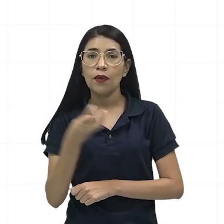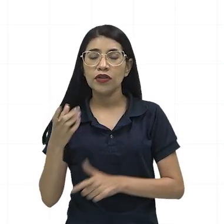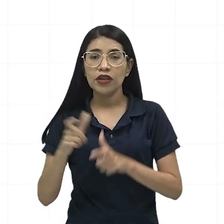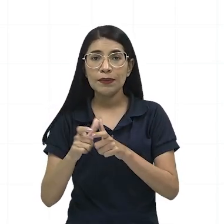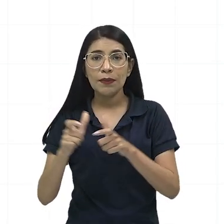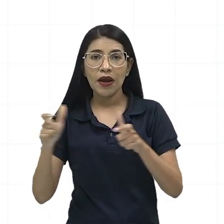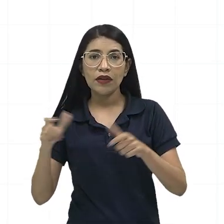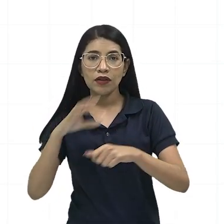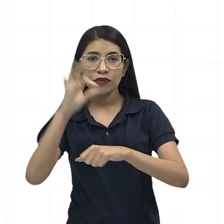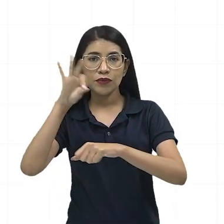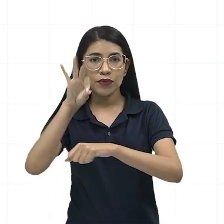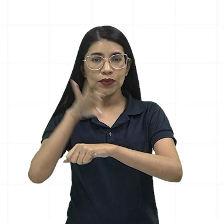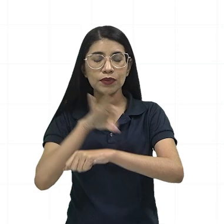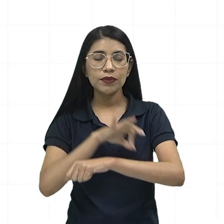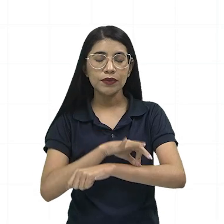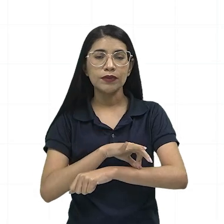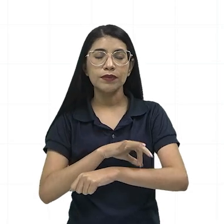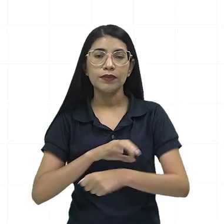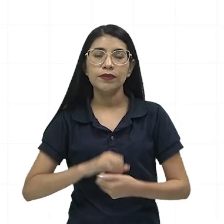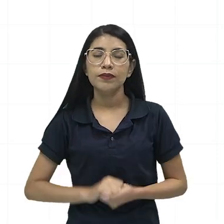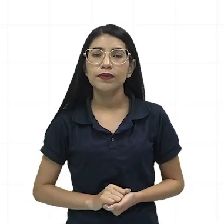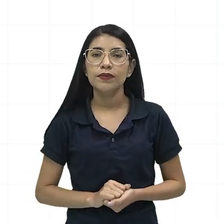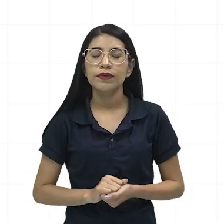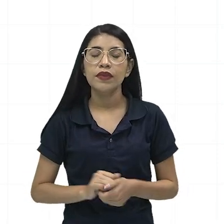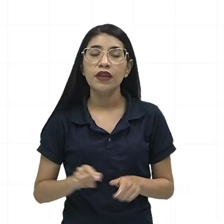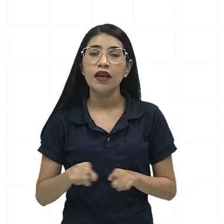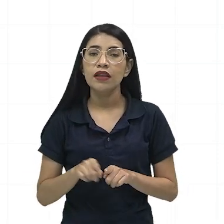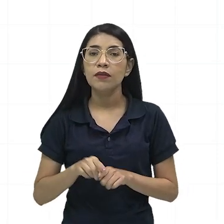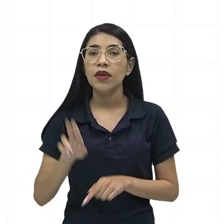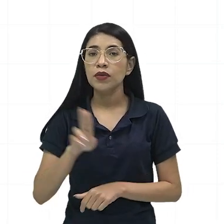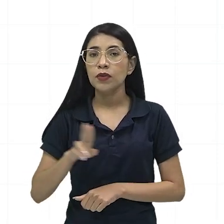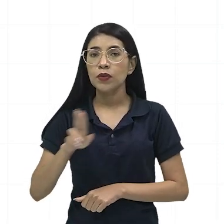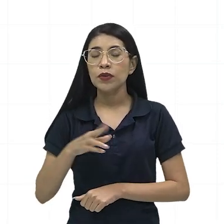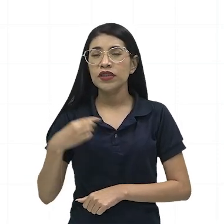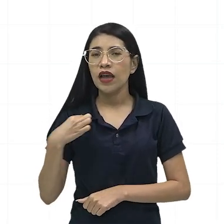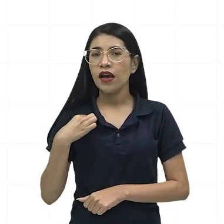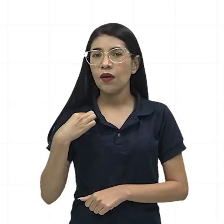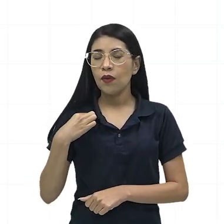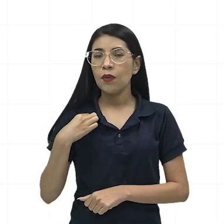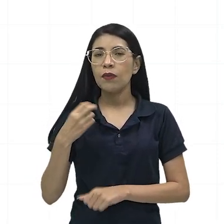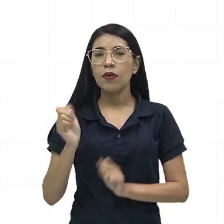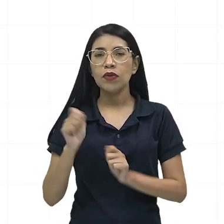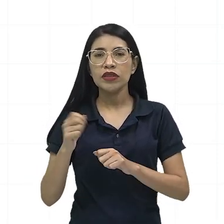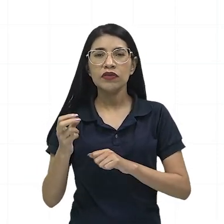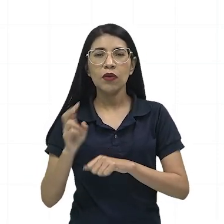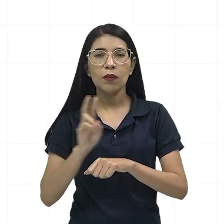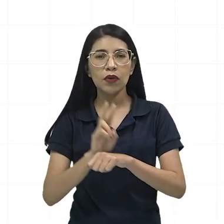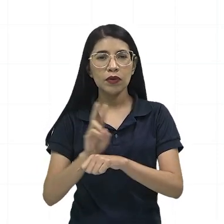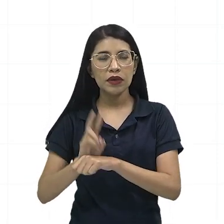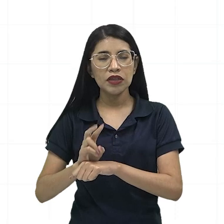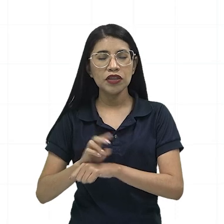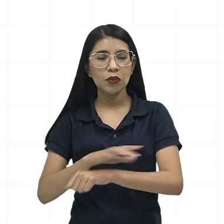de mosquitos, né? Fazer uso de roupas que protejam braços e pernas também é